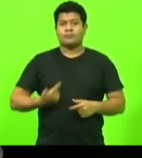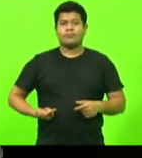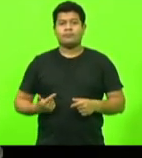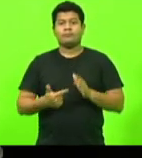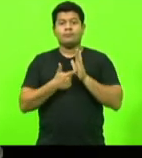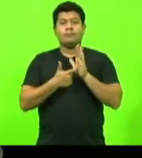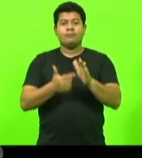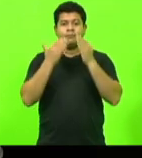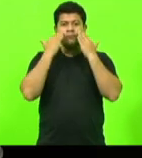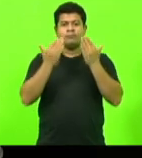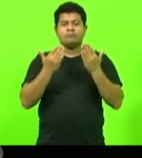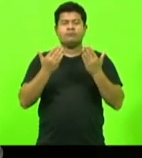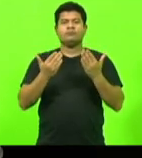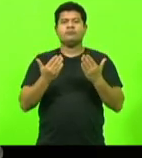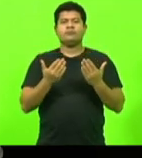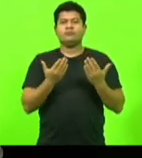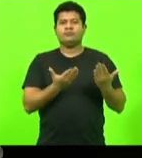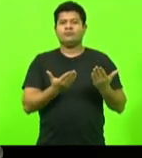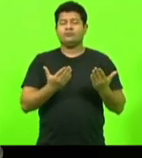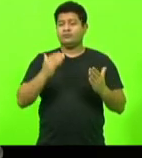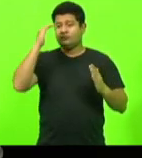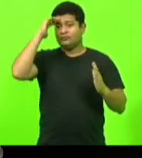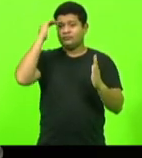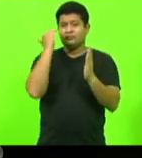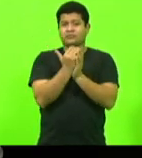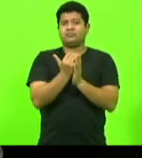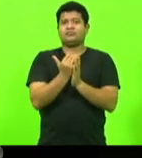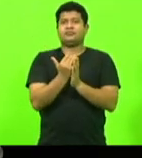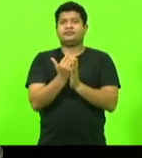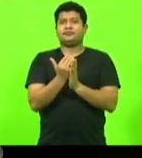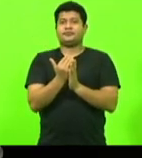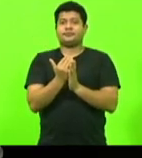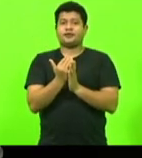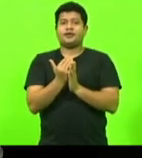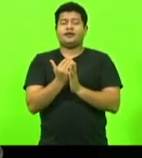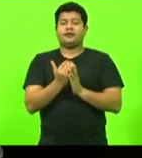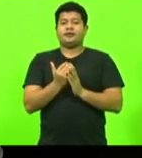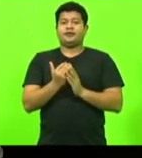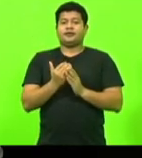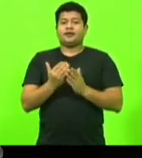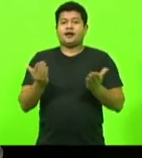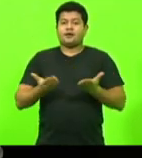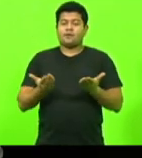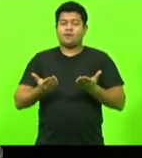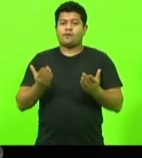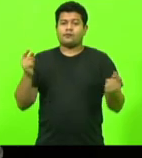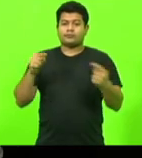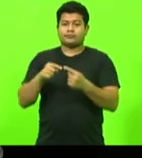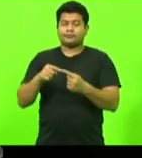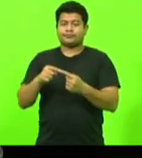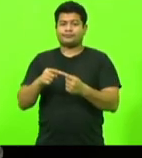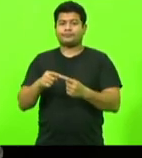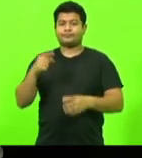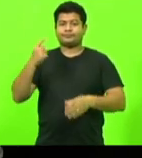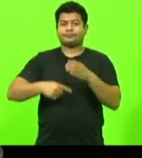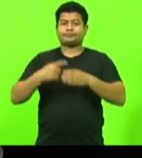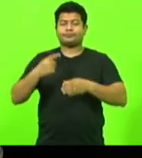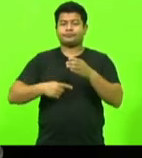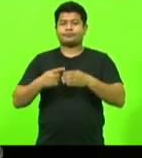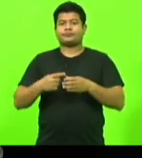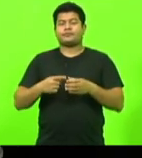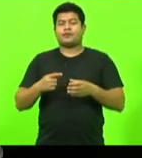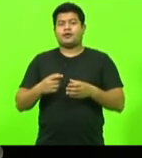que sinalizam o cumprimento da finalidade dessa comissão mista, de forma que os trabalhos